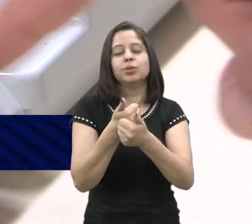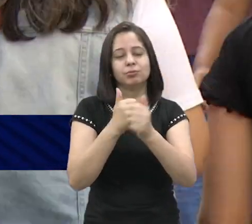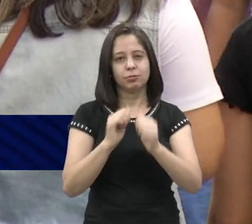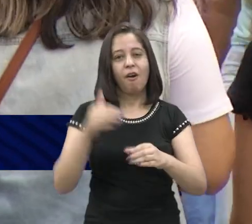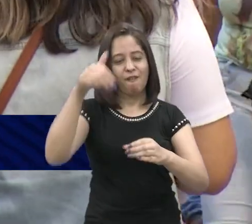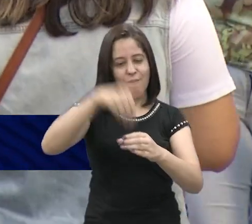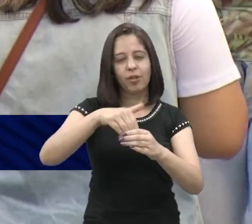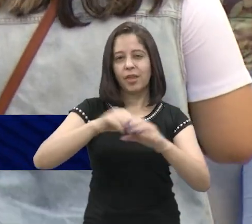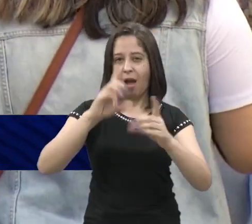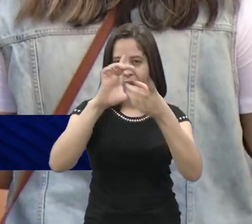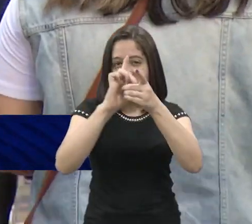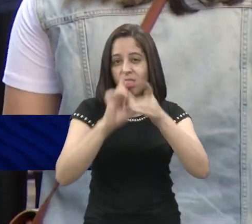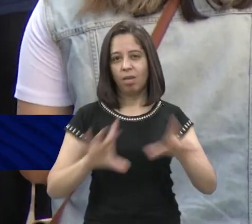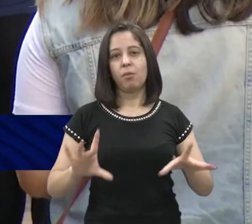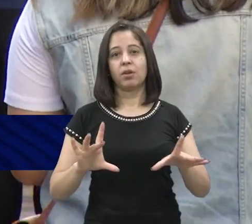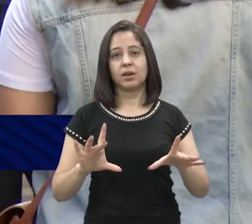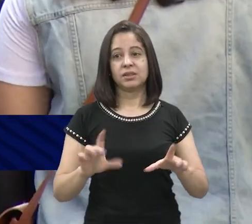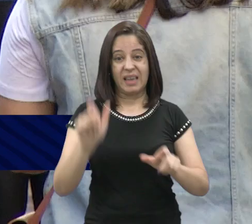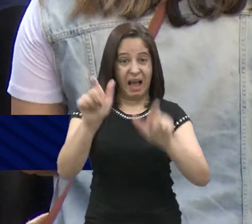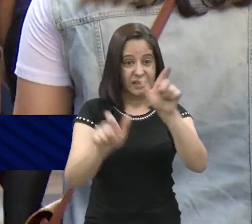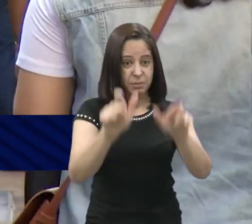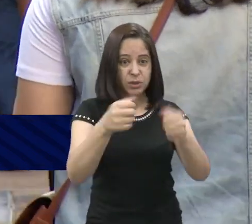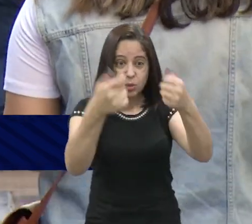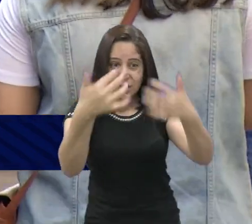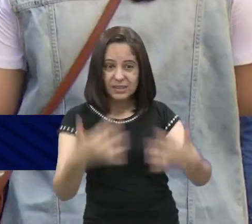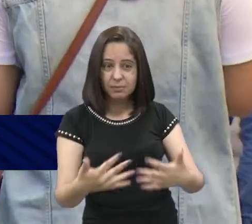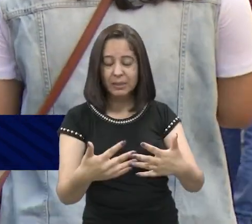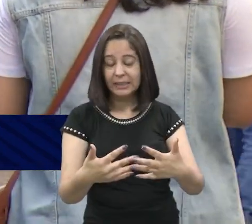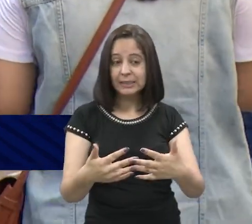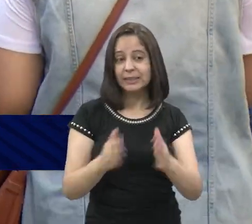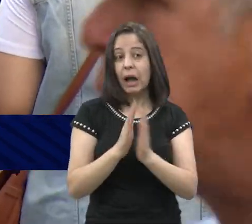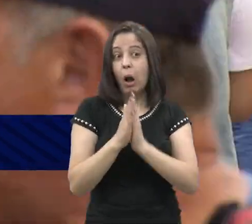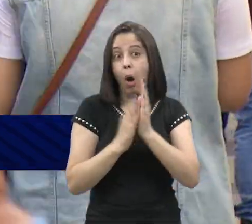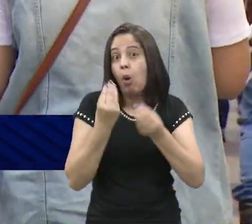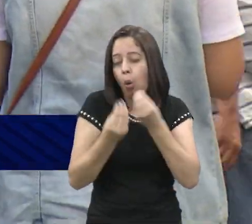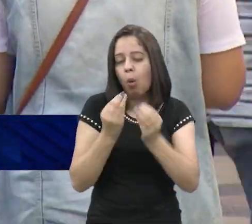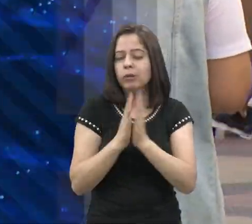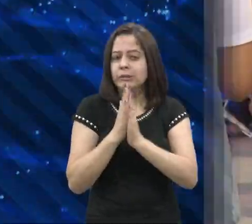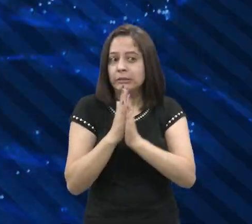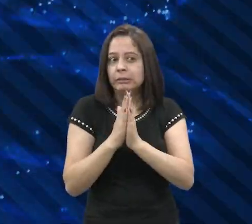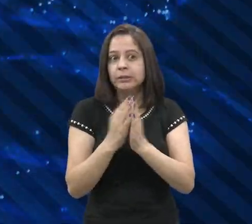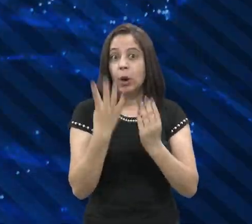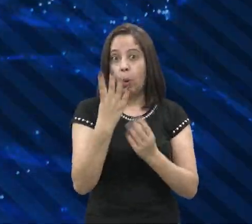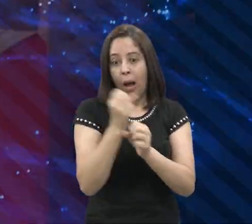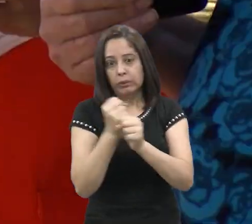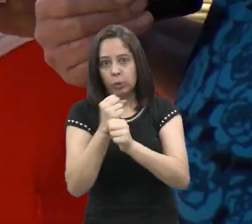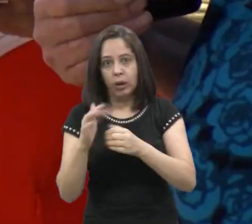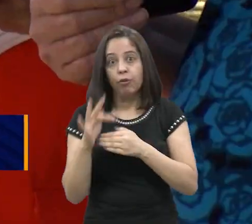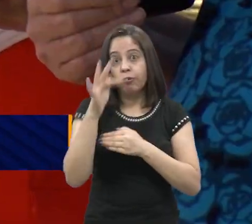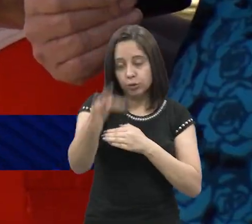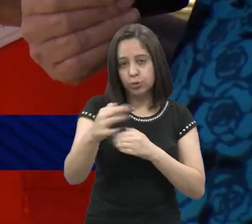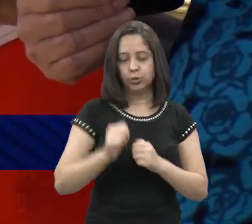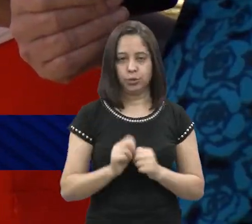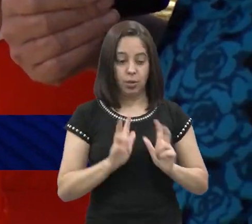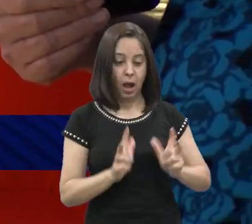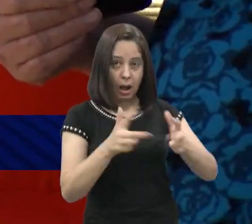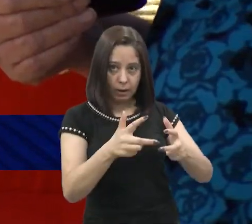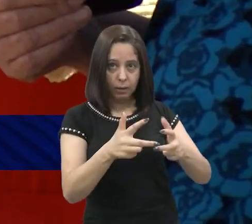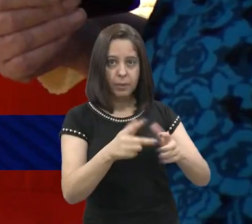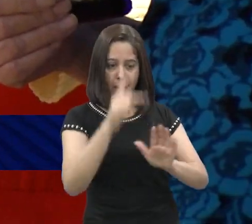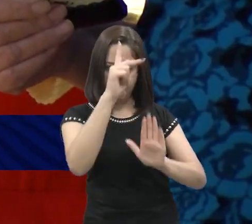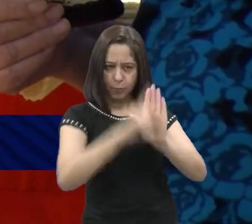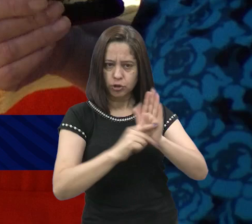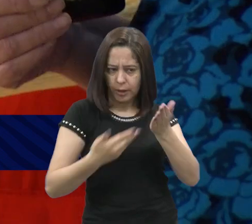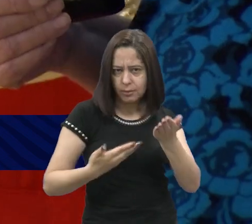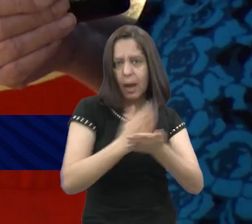democracia, joseenses falam sobre as expectativas para os próximos 4 anos. Câmara Municipal aprova